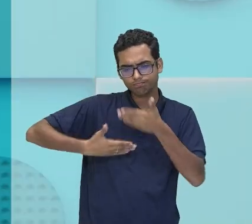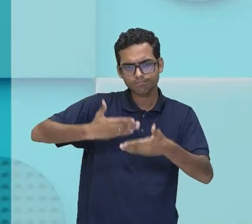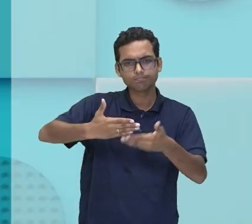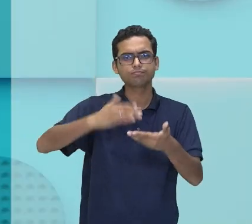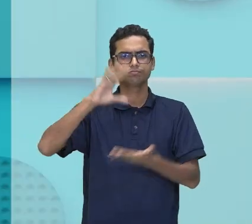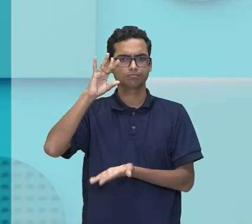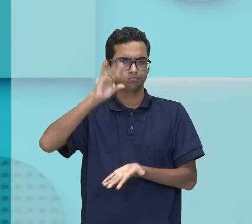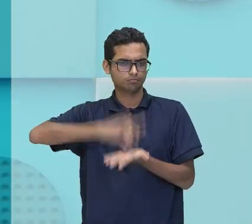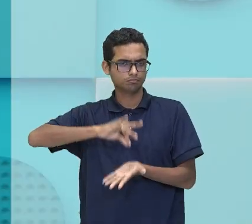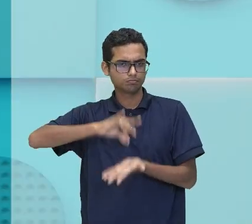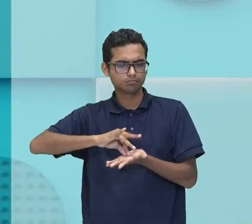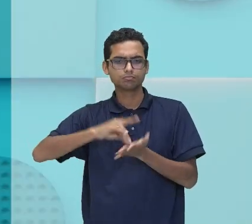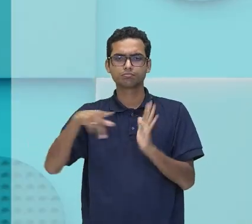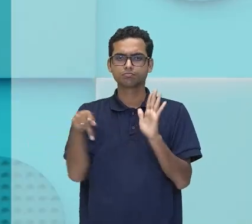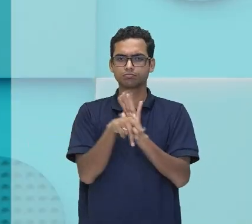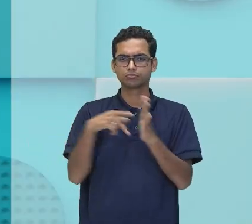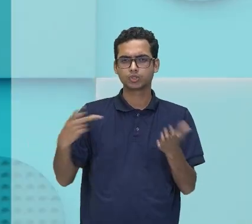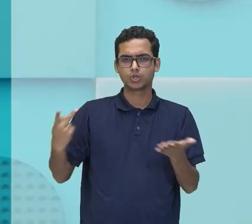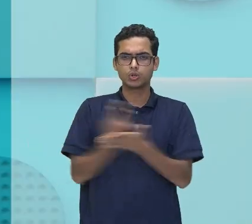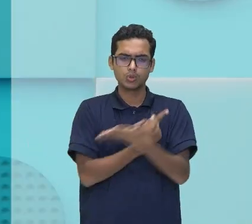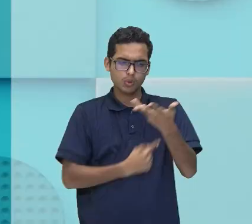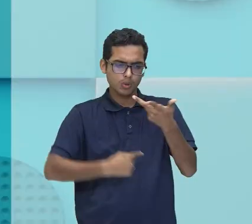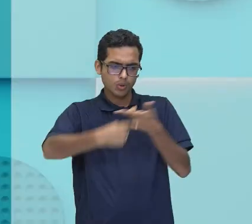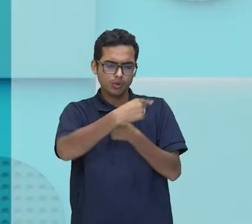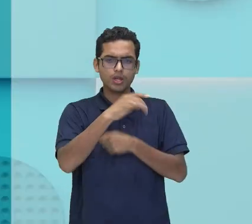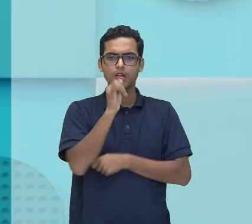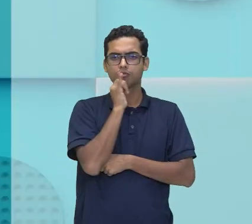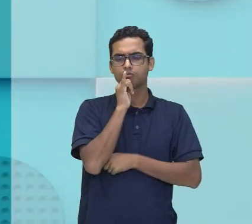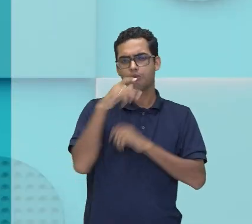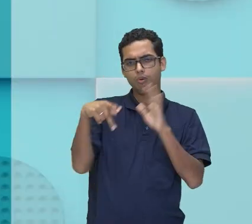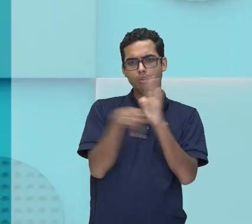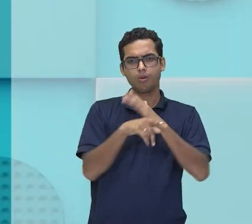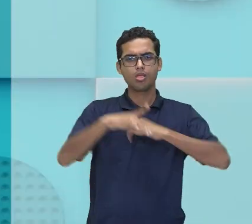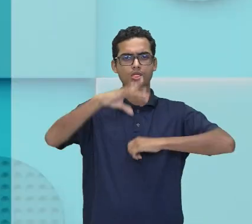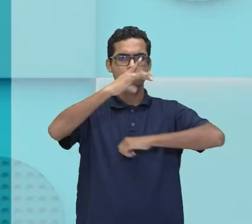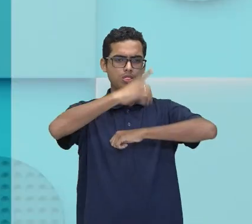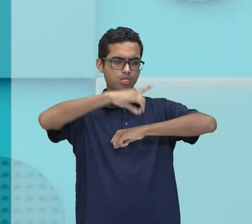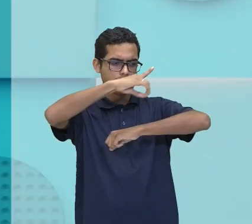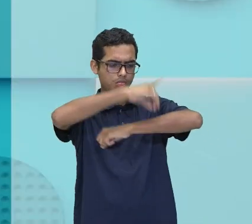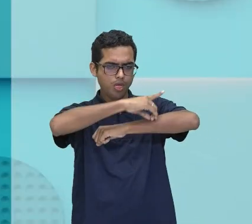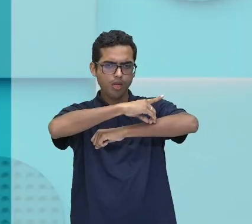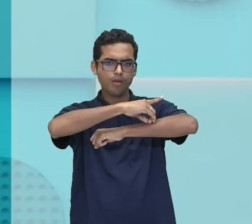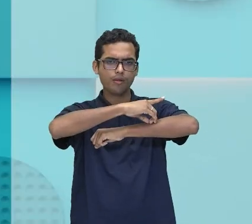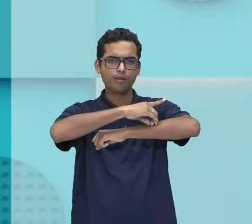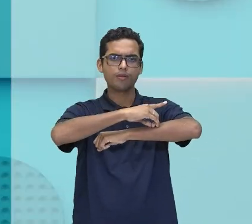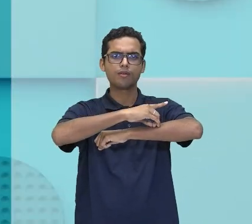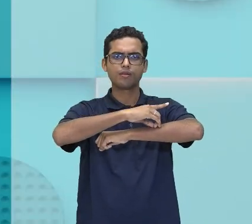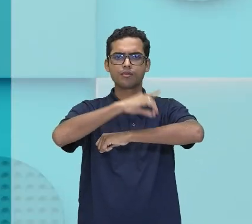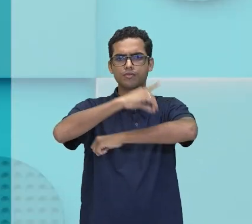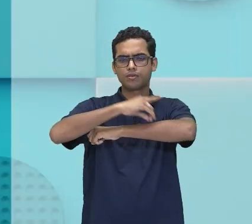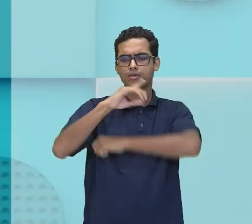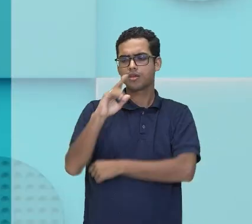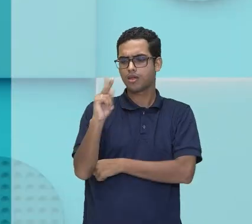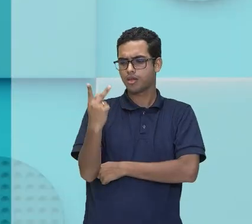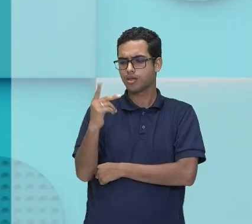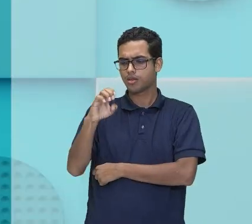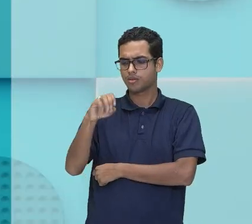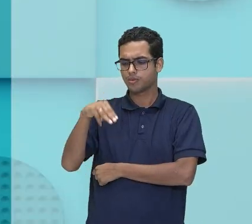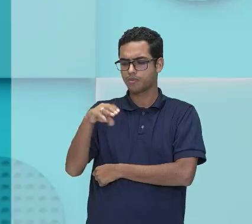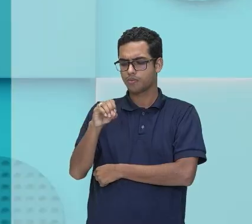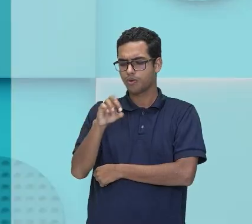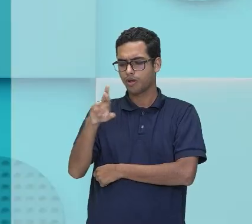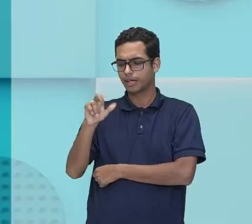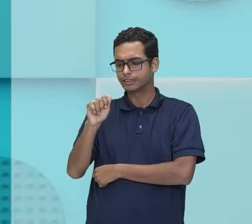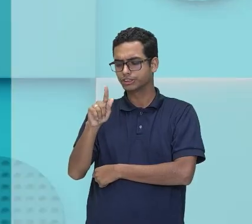que a dengue pode evoluir por uma dengue hemorrágica, por exemplo, que muitas das vezes leva ao óbito. Então, é importante essas pesquisas